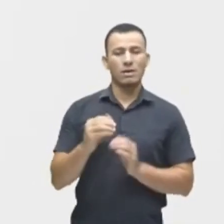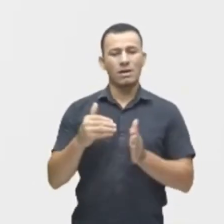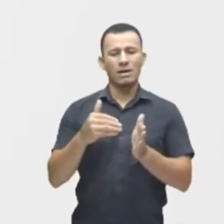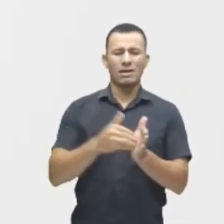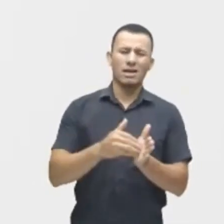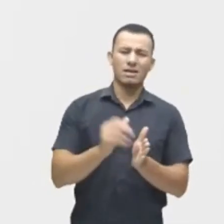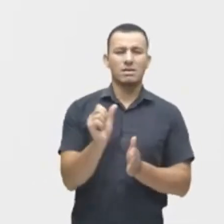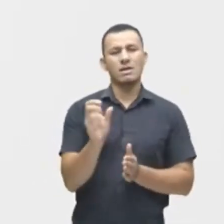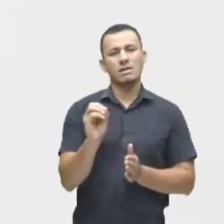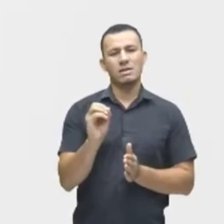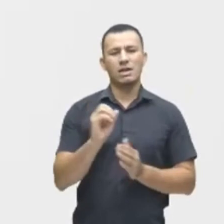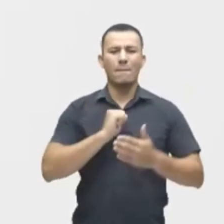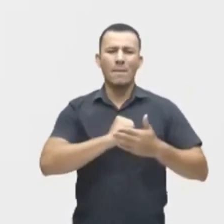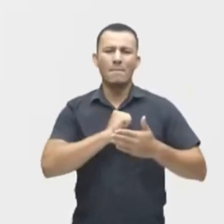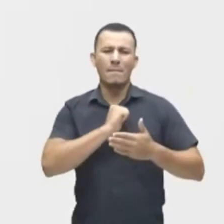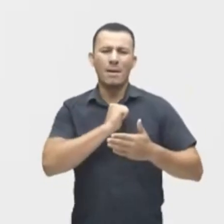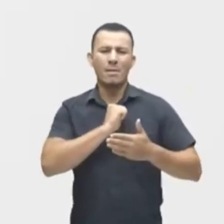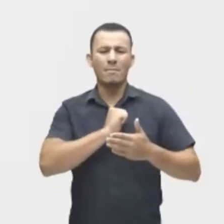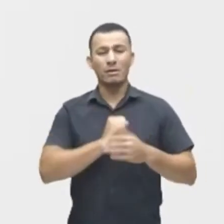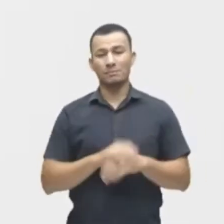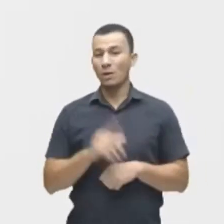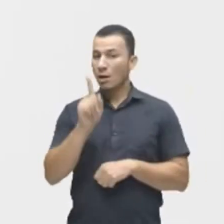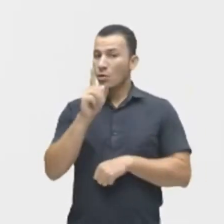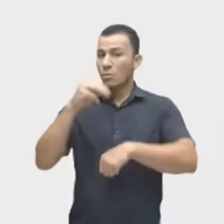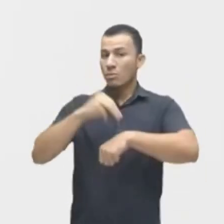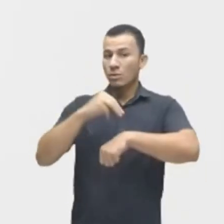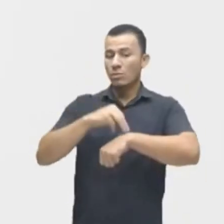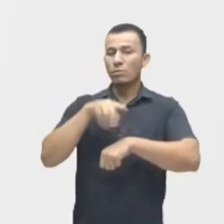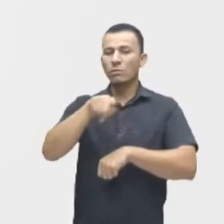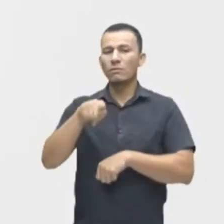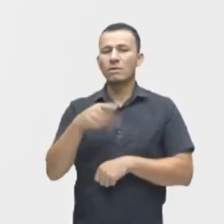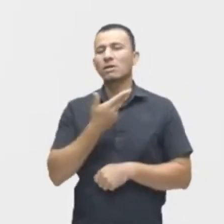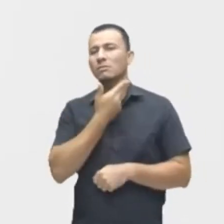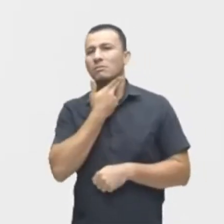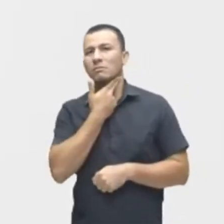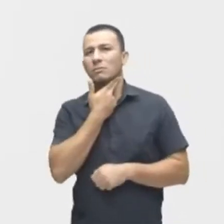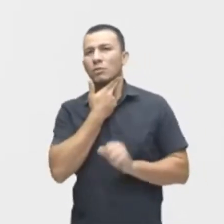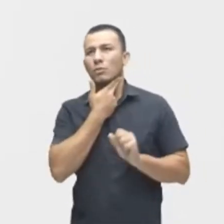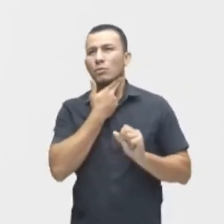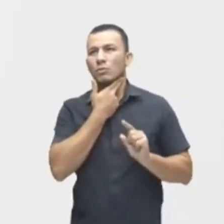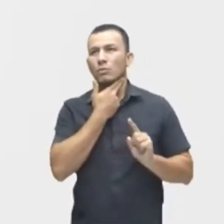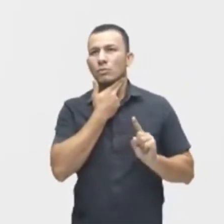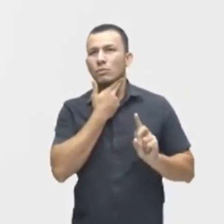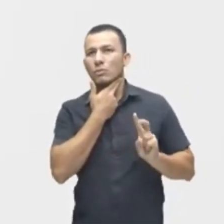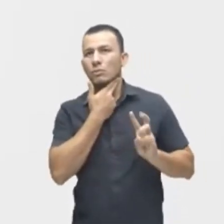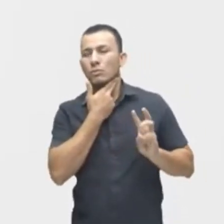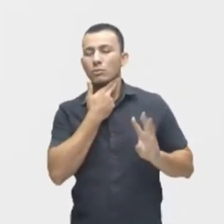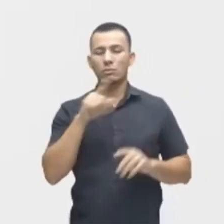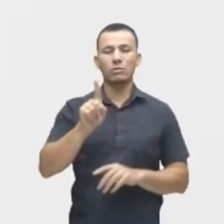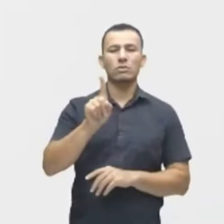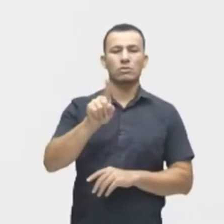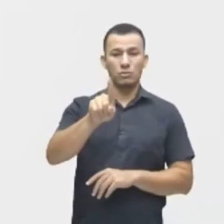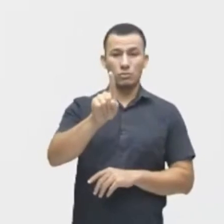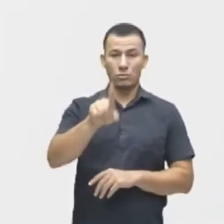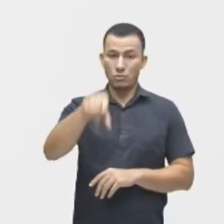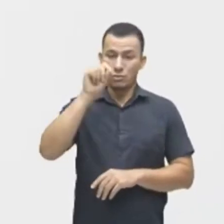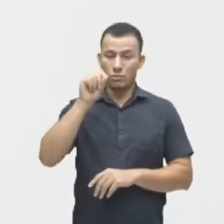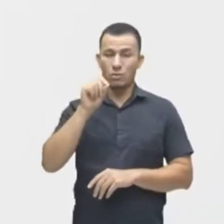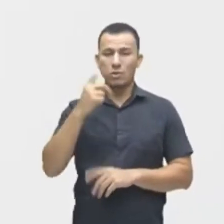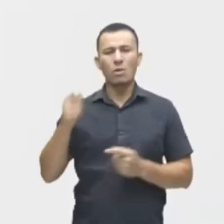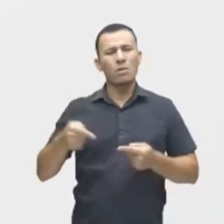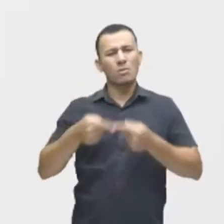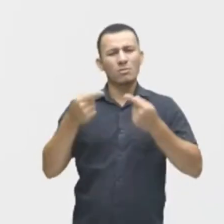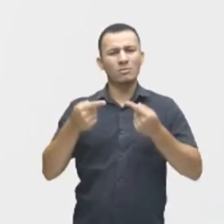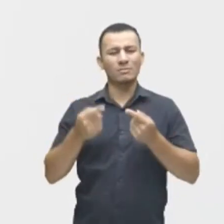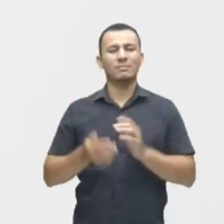50 a 60 batimentos por minuto. Verifiquem e marquem qual é a questão que vocês conseguiram alcançar esses batimentos,